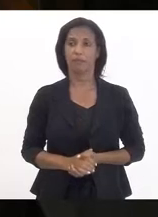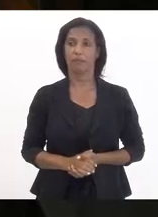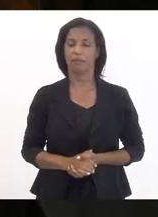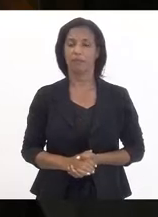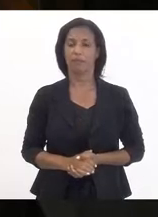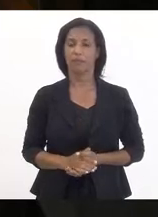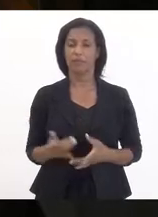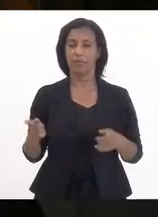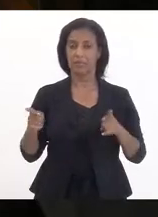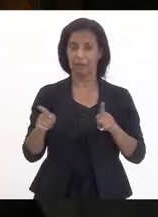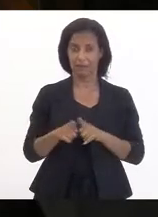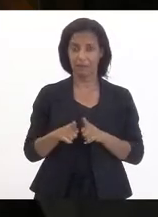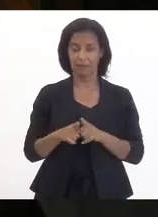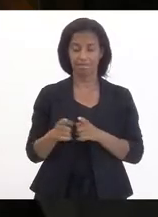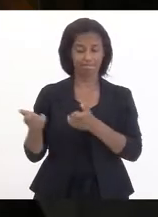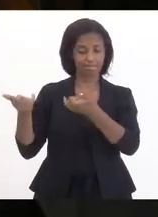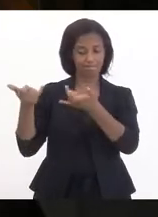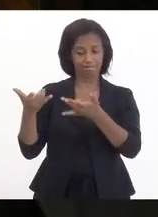Evidencia-se